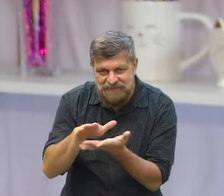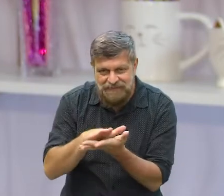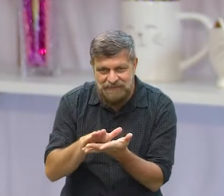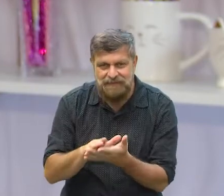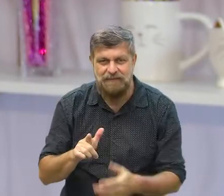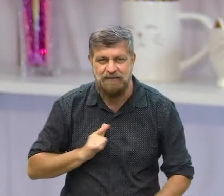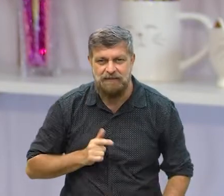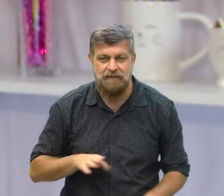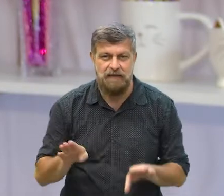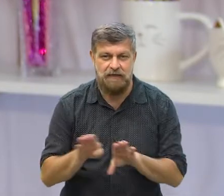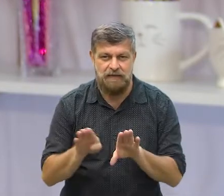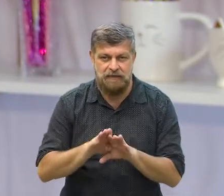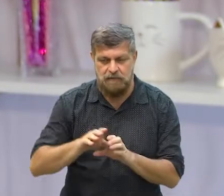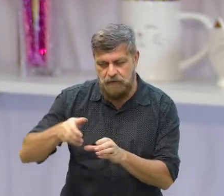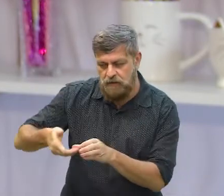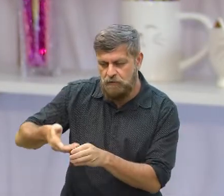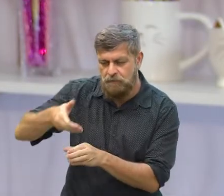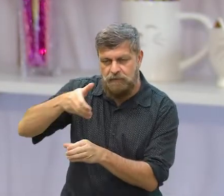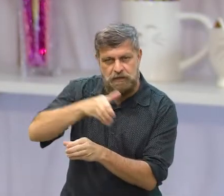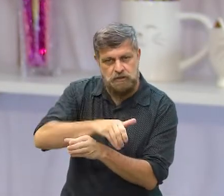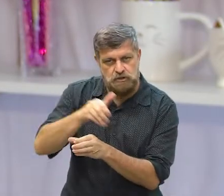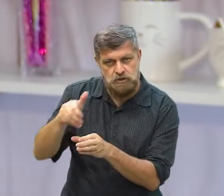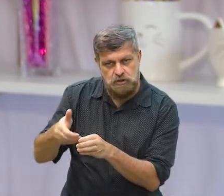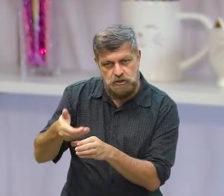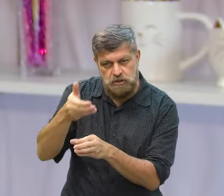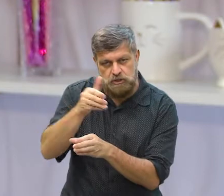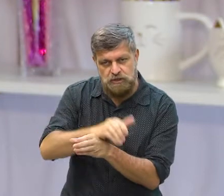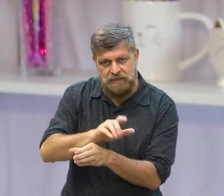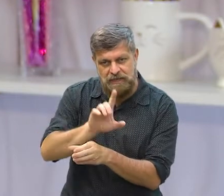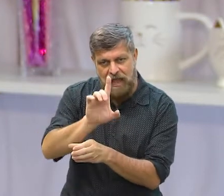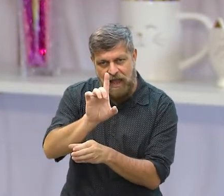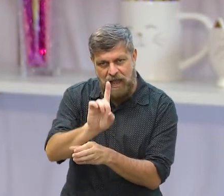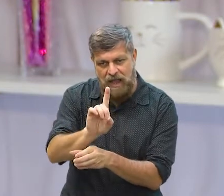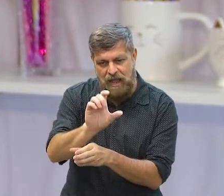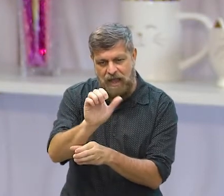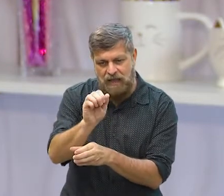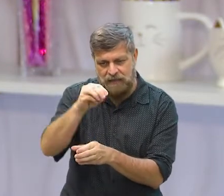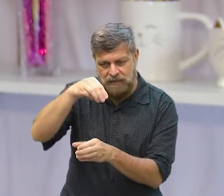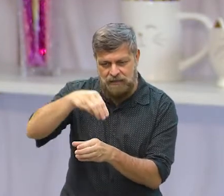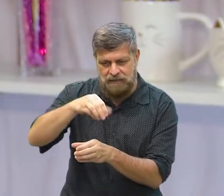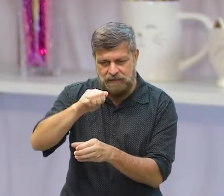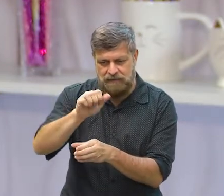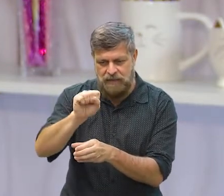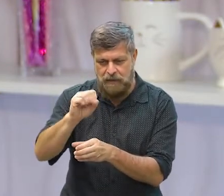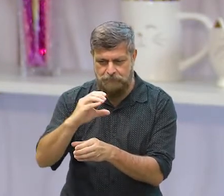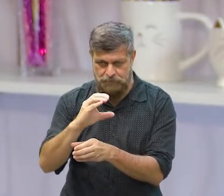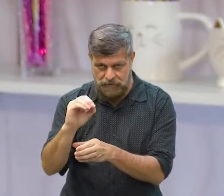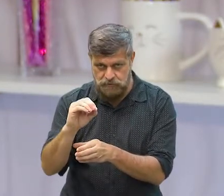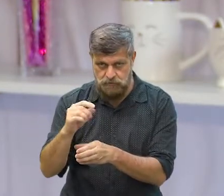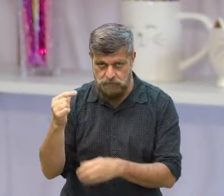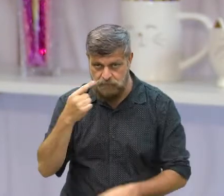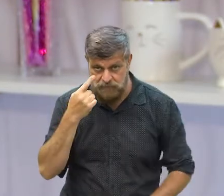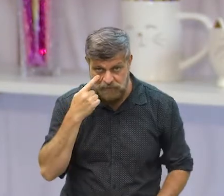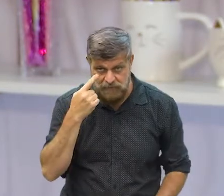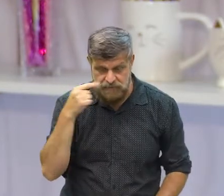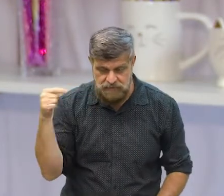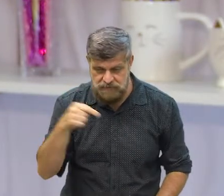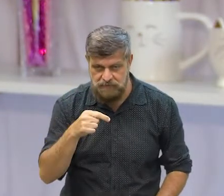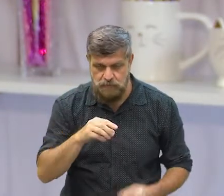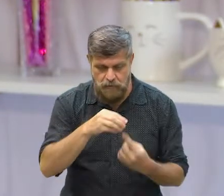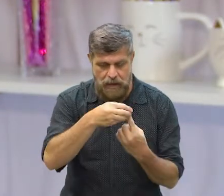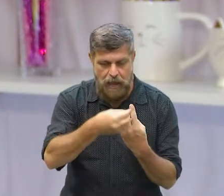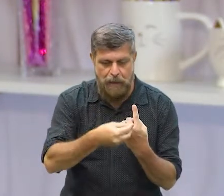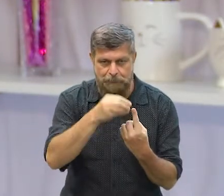Uma geleia de damasco, por exemplo. Qualquer outro brigadeiro que você queira colocar, porque ali você viu que a consistência da banana, ela